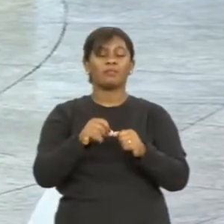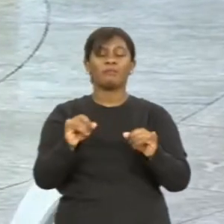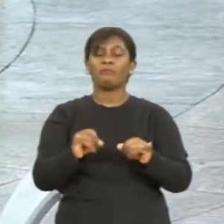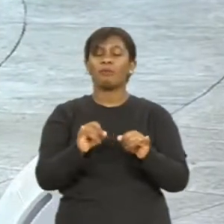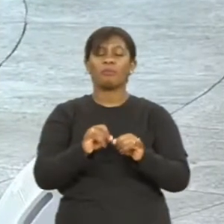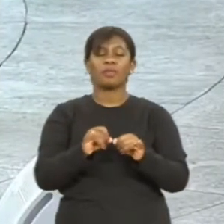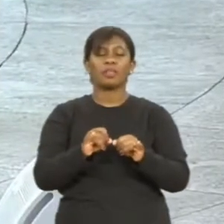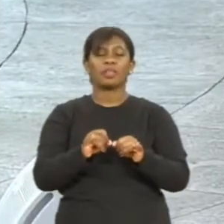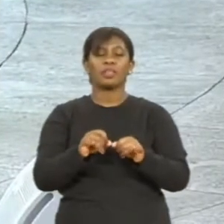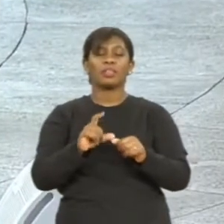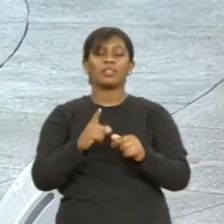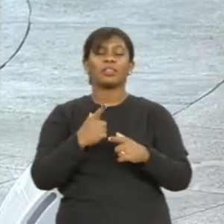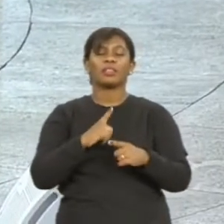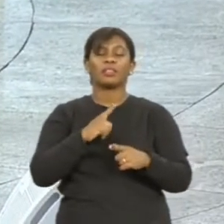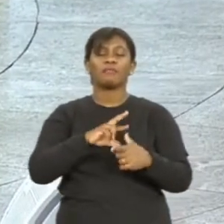ele mentiu.